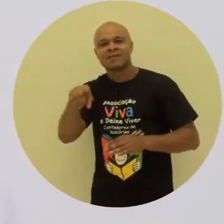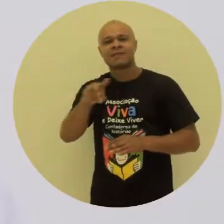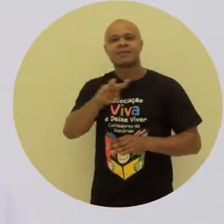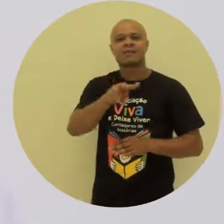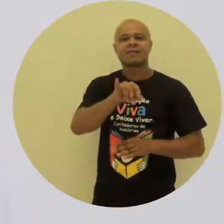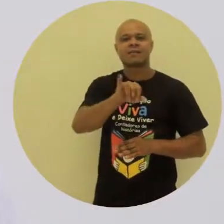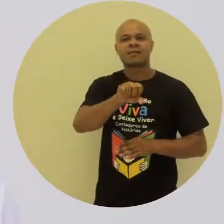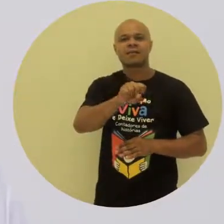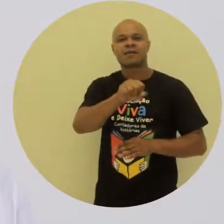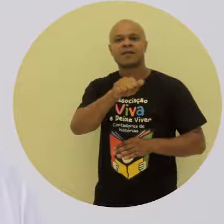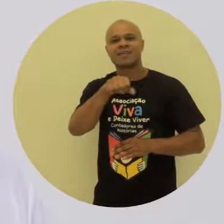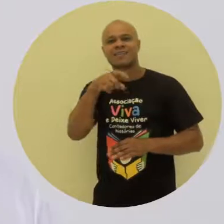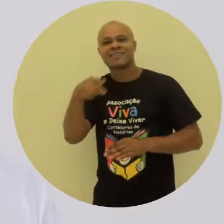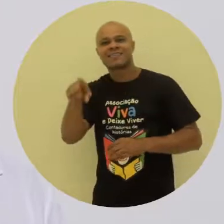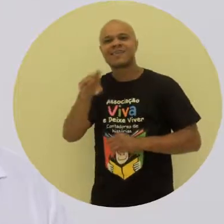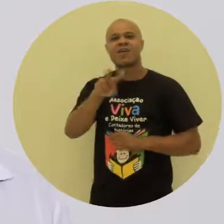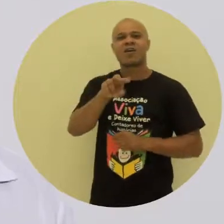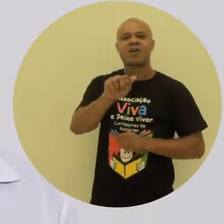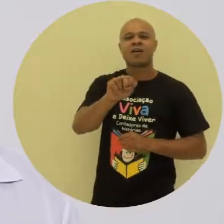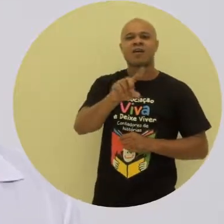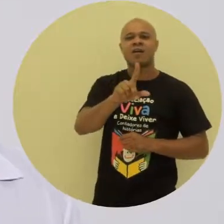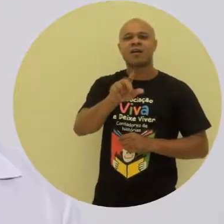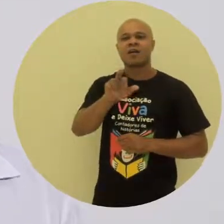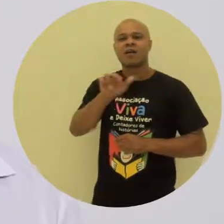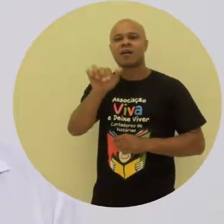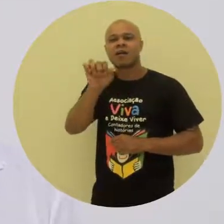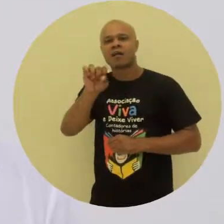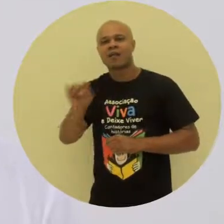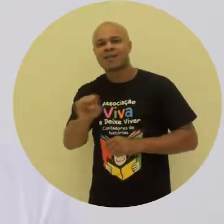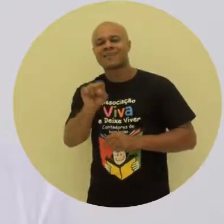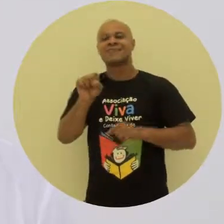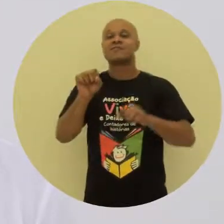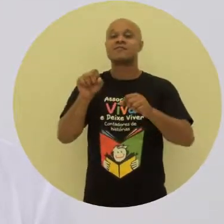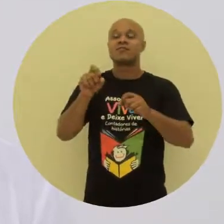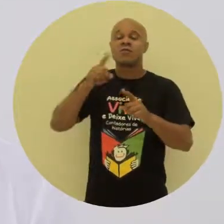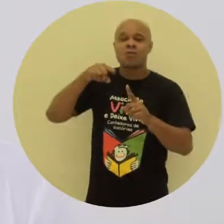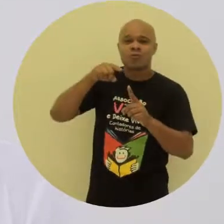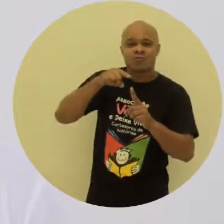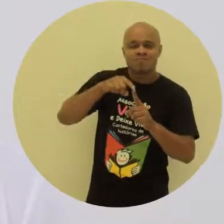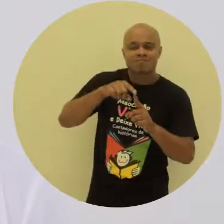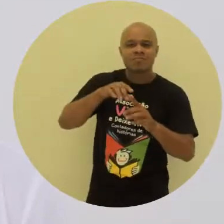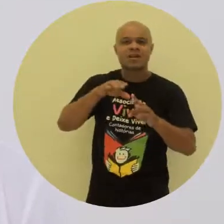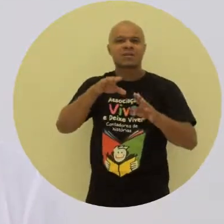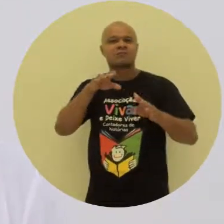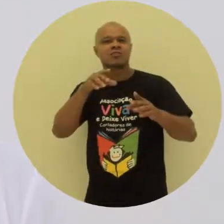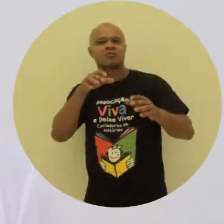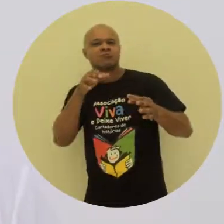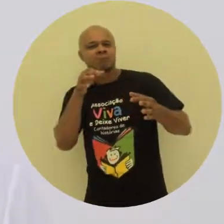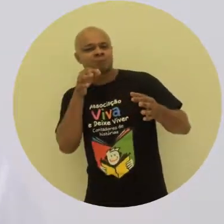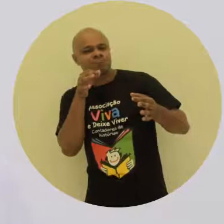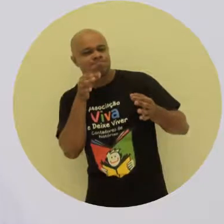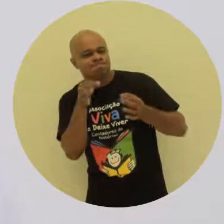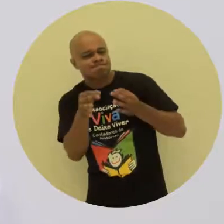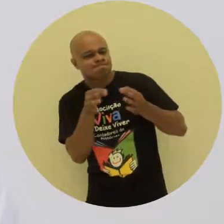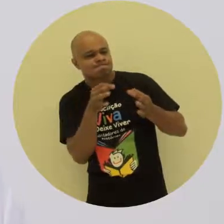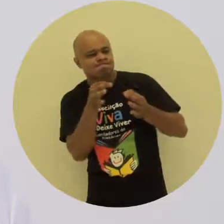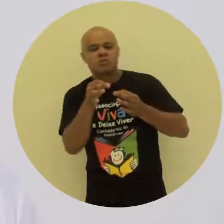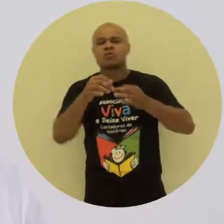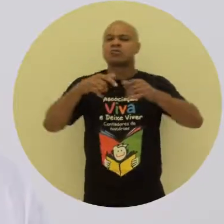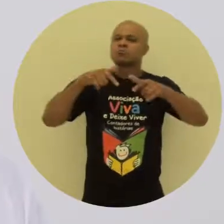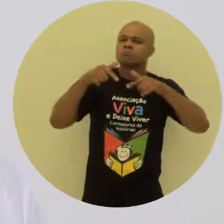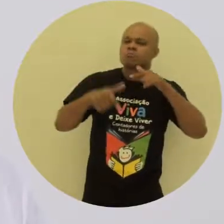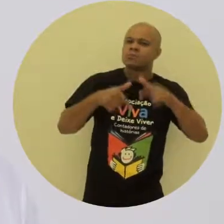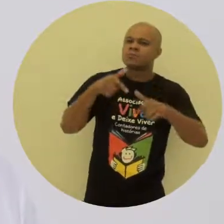meu propósito, será que aquilo bate com o meu? Nós estamos falando de metas do milênio, exercício de